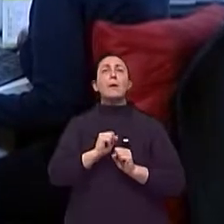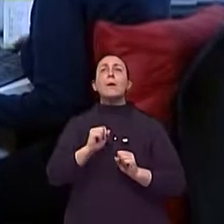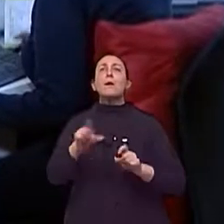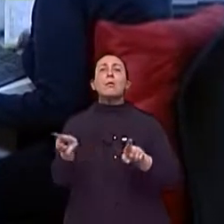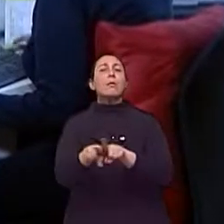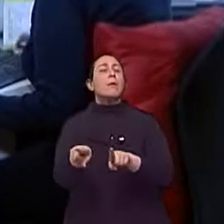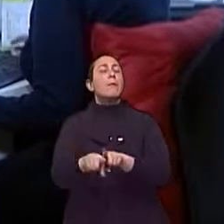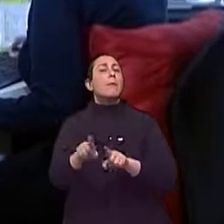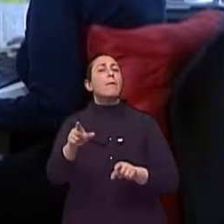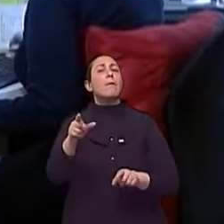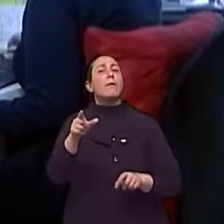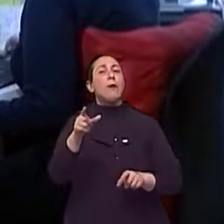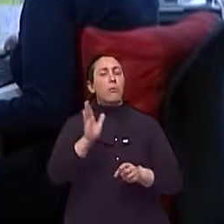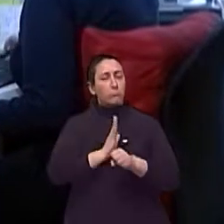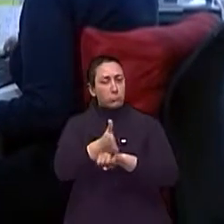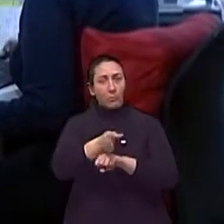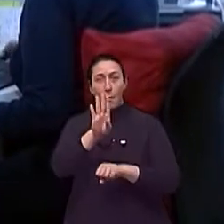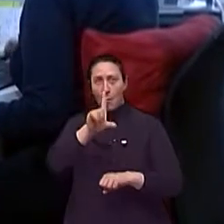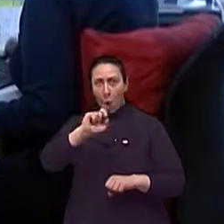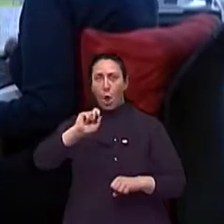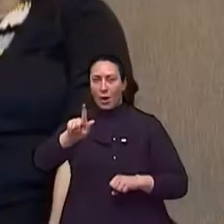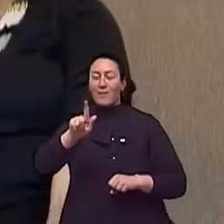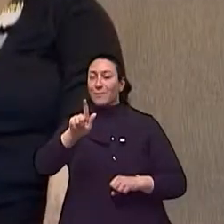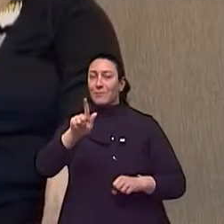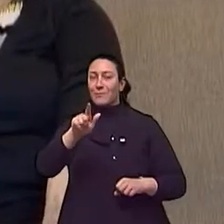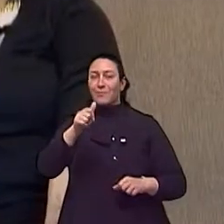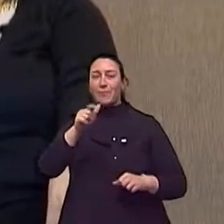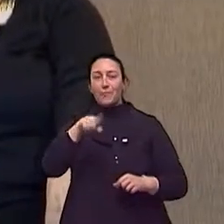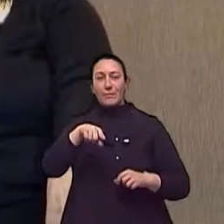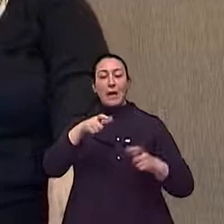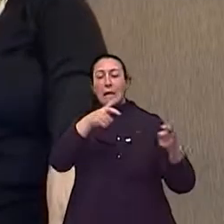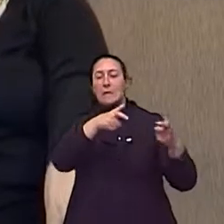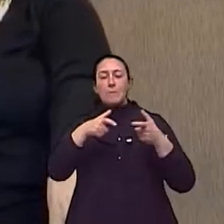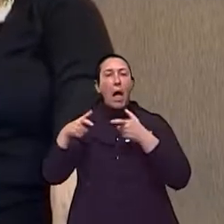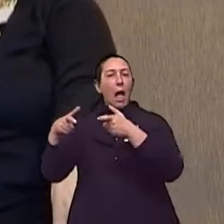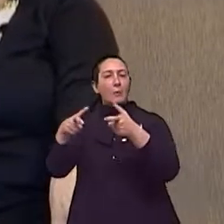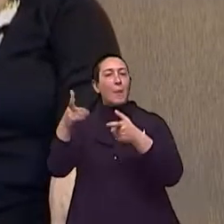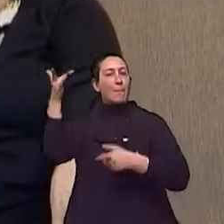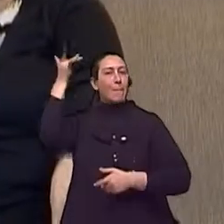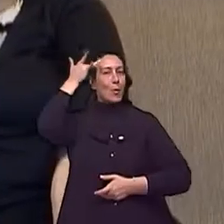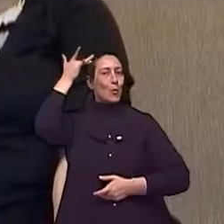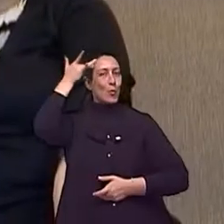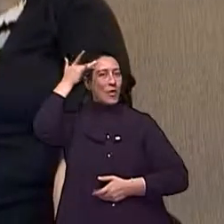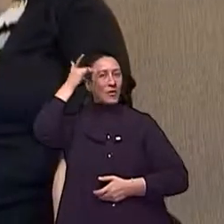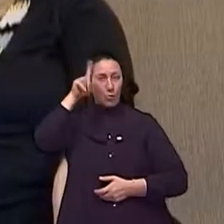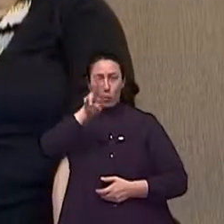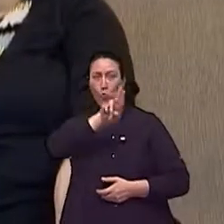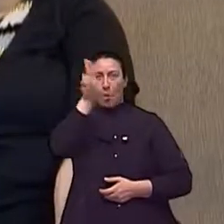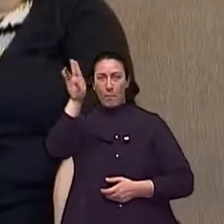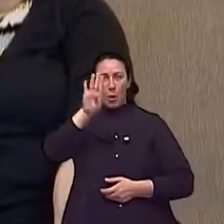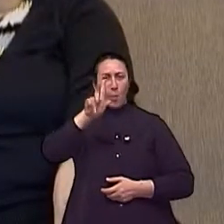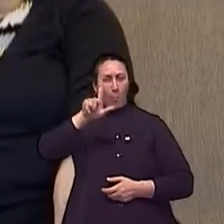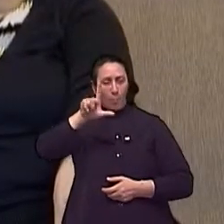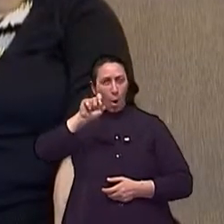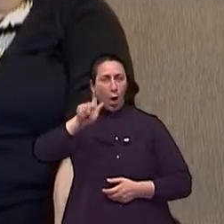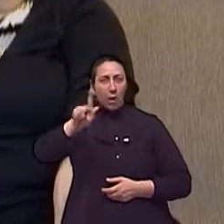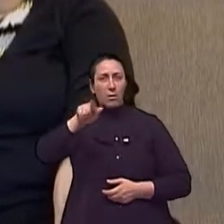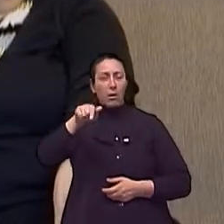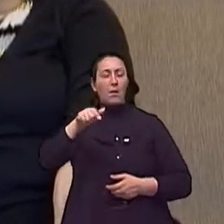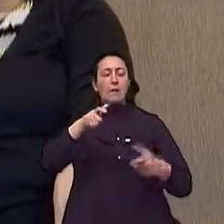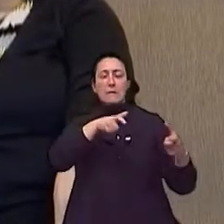ao blog por ele ter esse nome nos passos da maturidade nunca teve muito